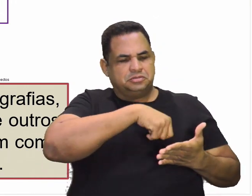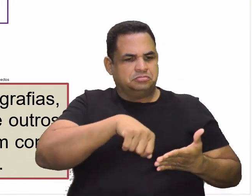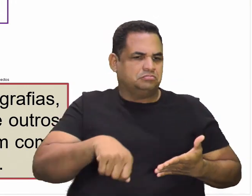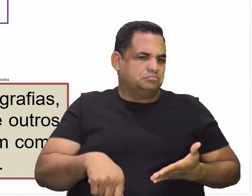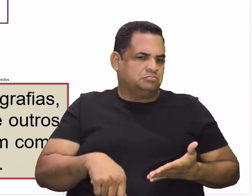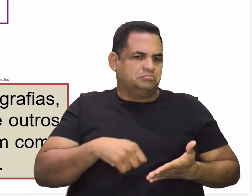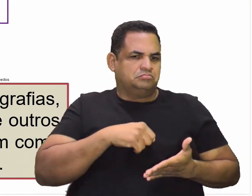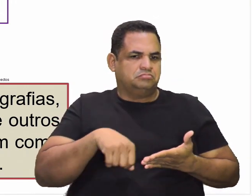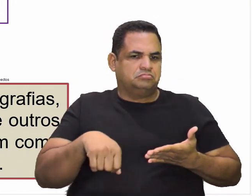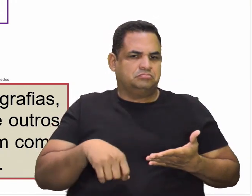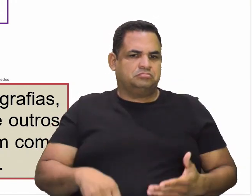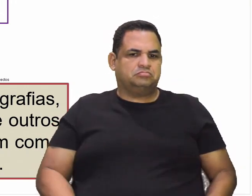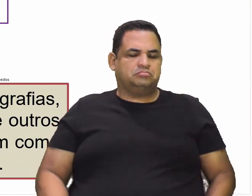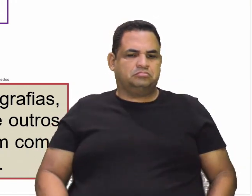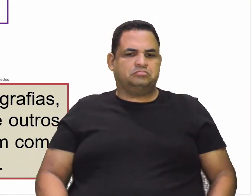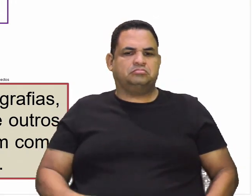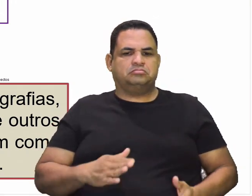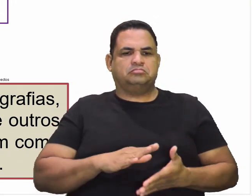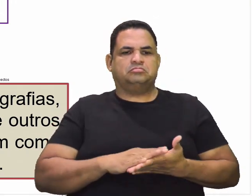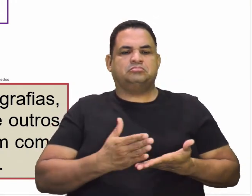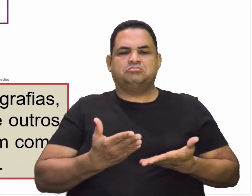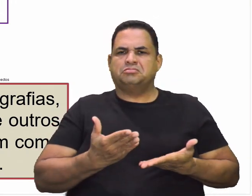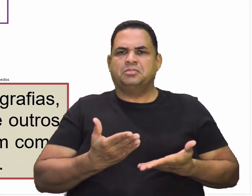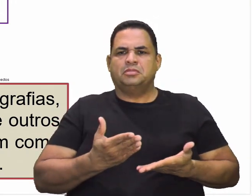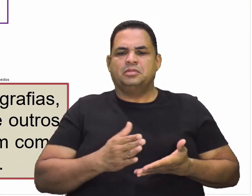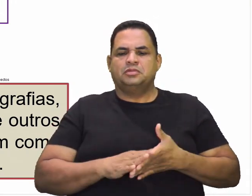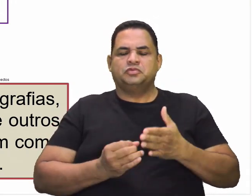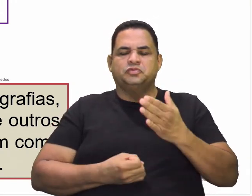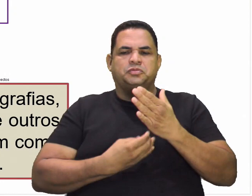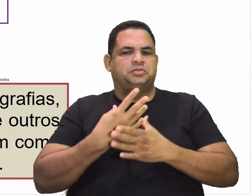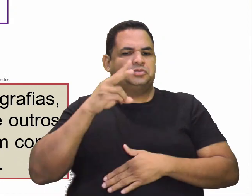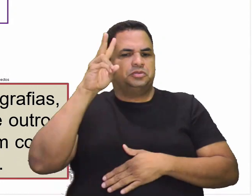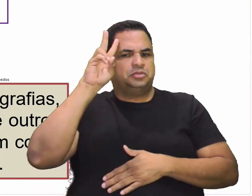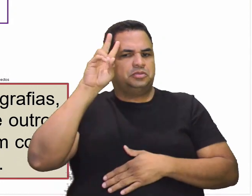escritos, considerados fontes históricas?